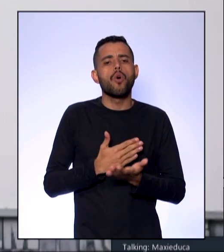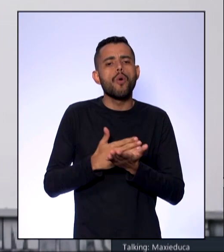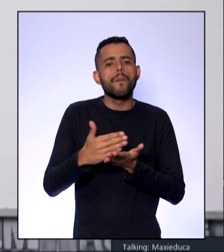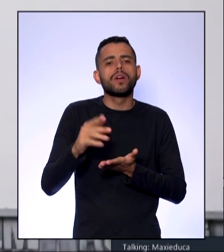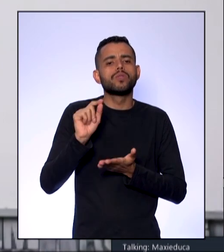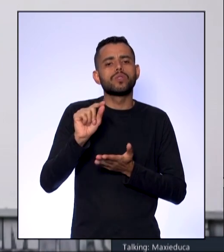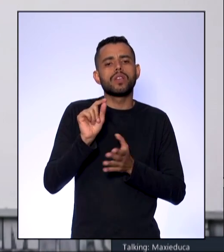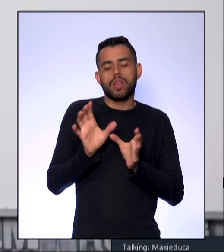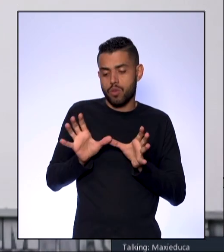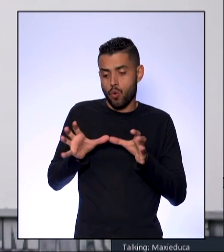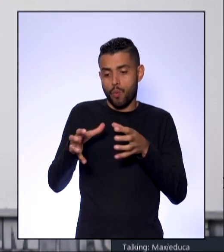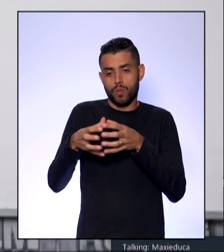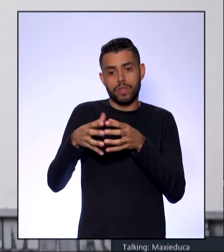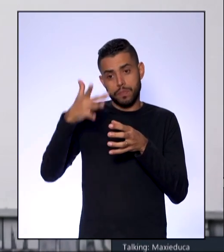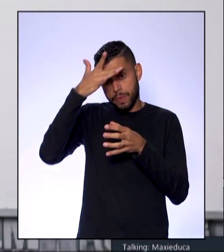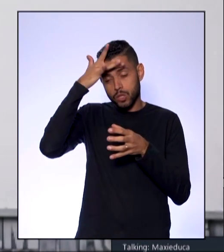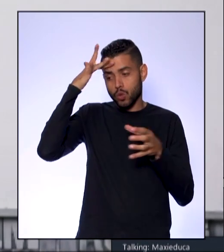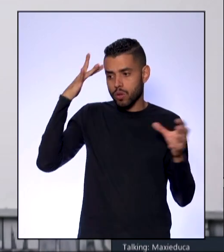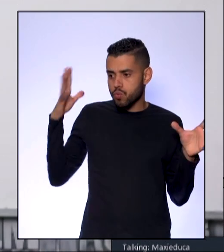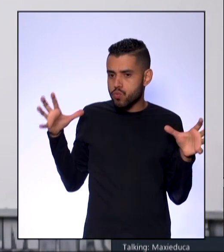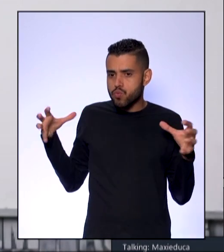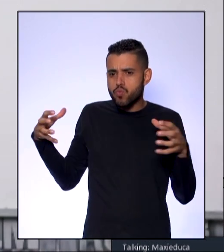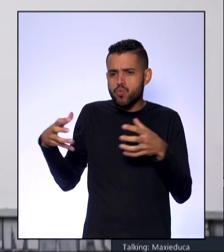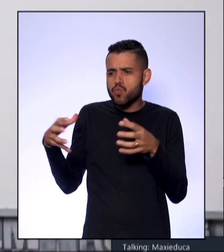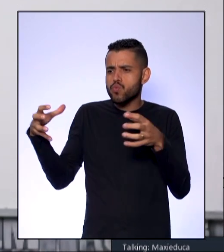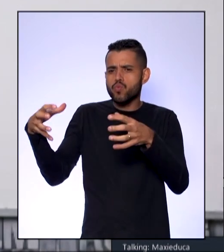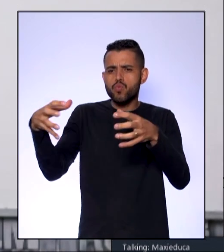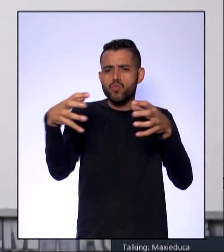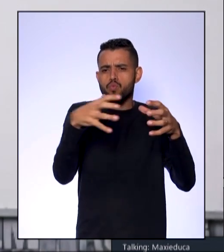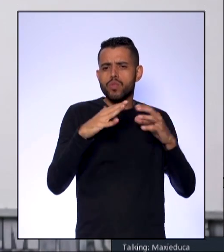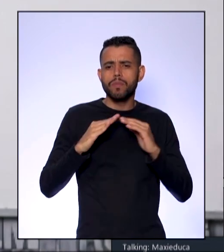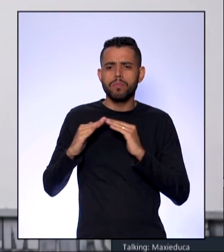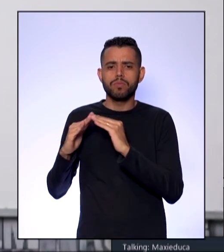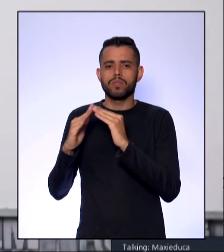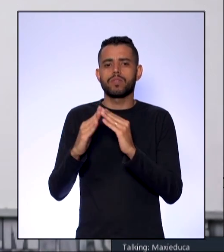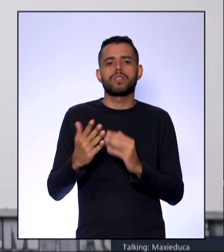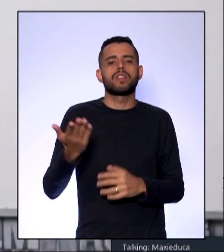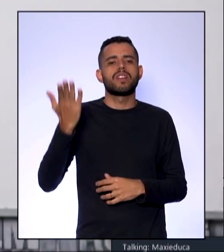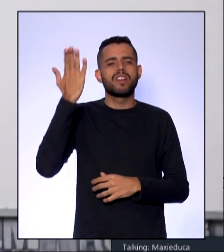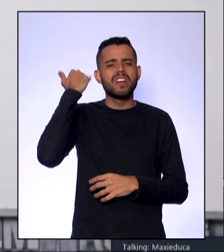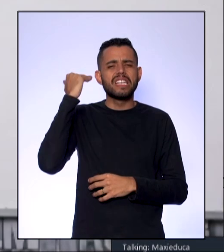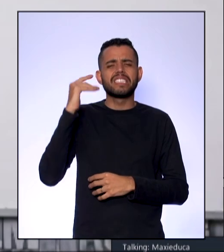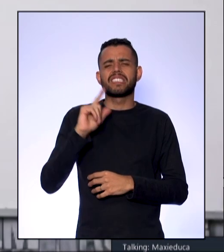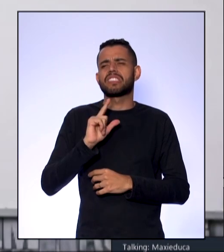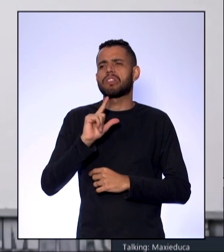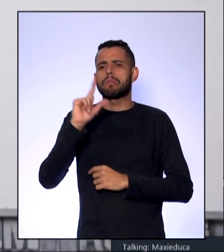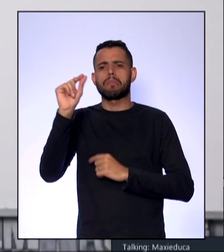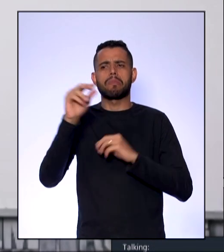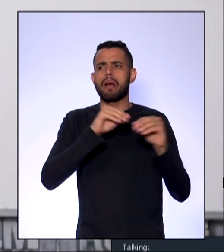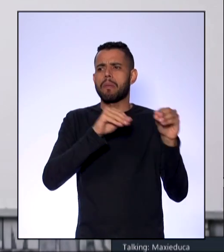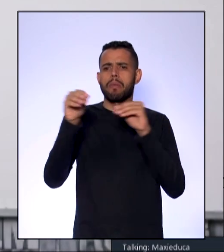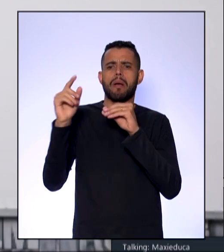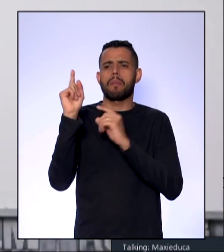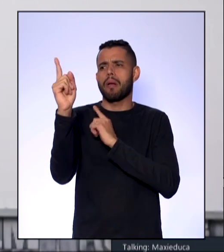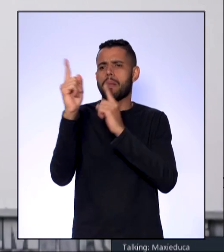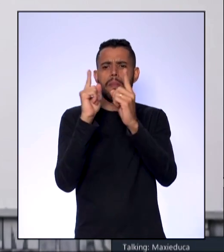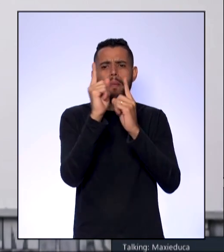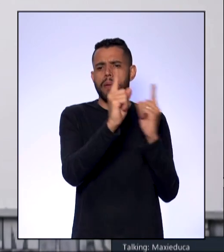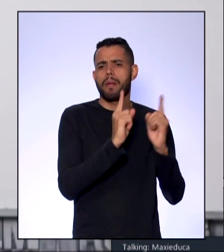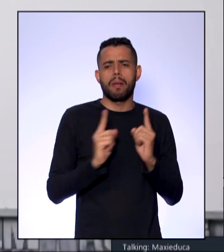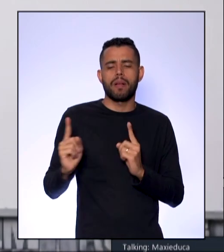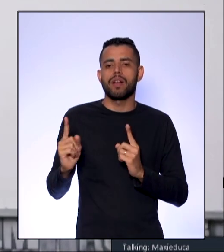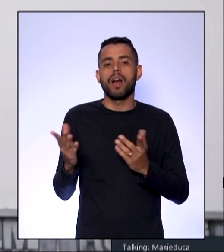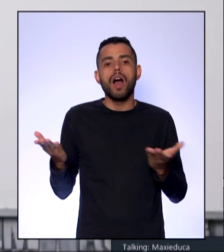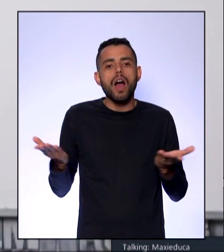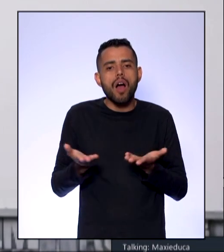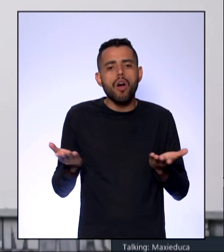a comunidade, certo? Então, quando eu saio lá do paleolítico, sedentário, nômade, e eu entro no